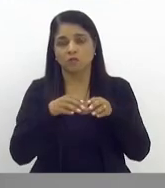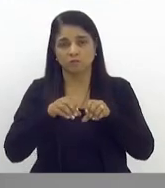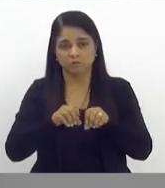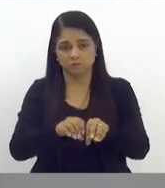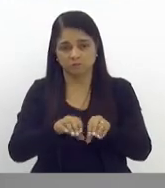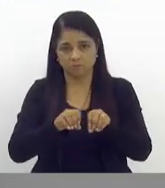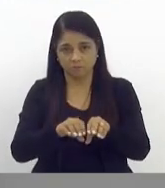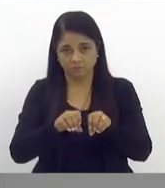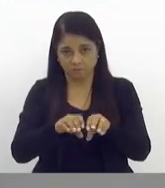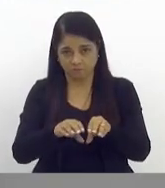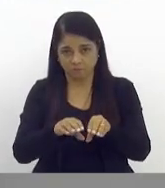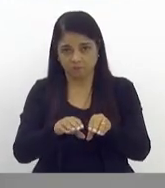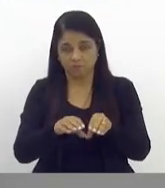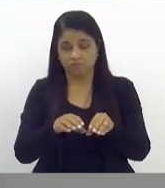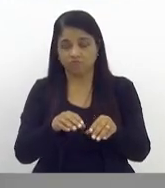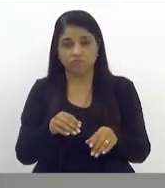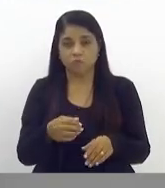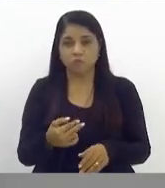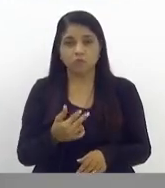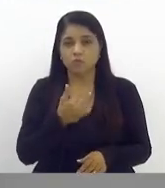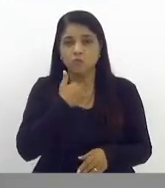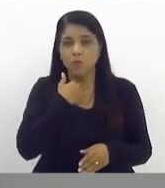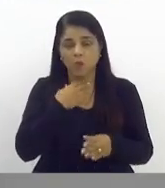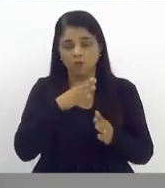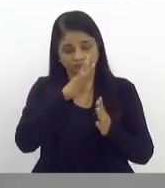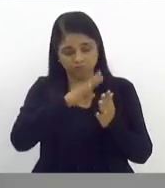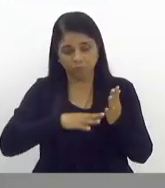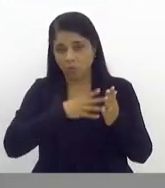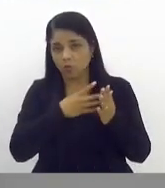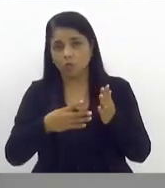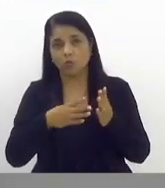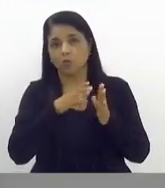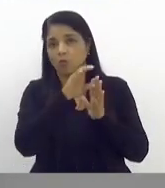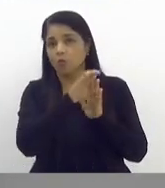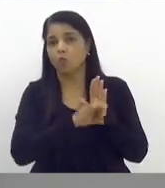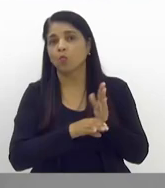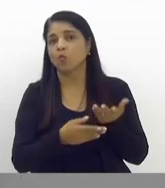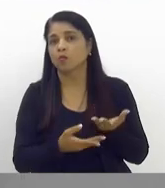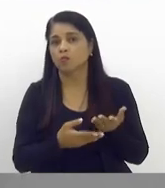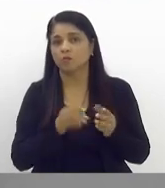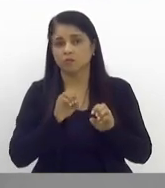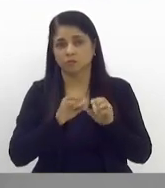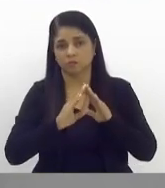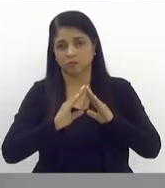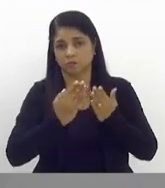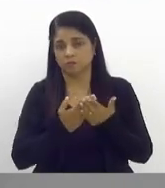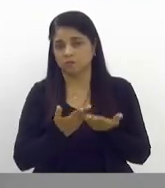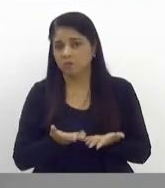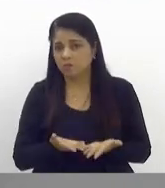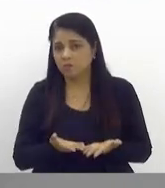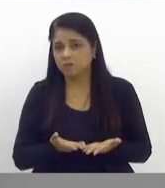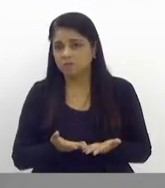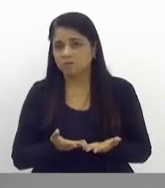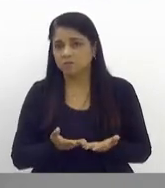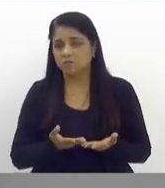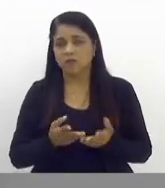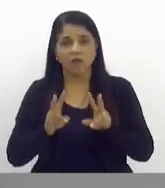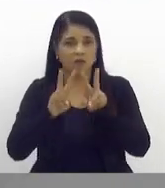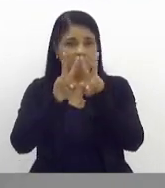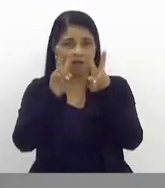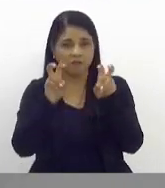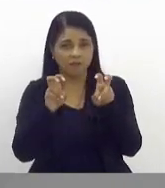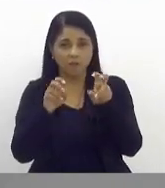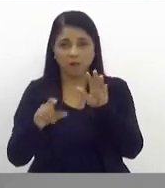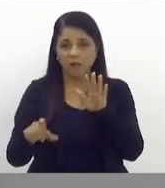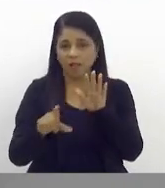educacionais, não pode fazer parte do currículo escolar. E esse tipo de temática, ele nunca passou pelas